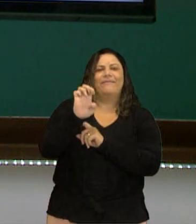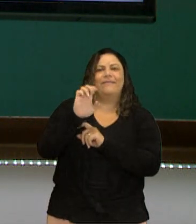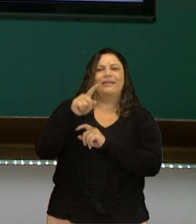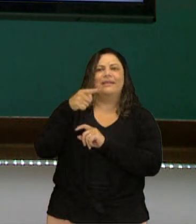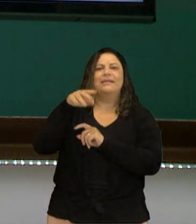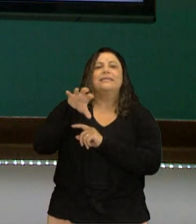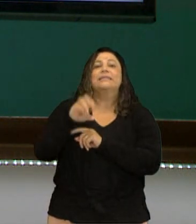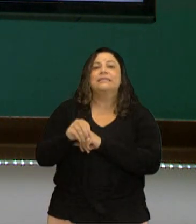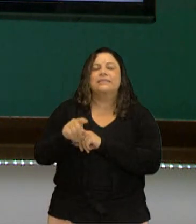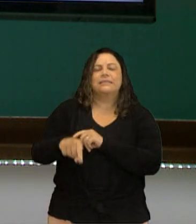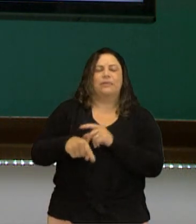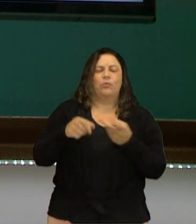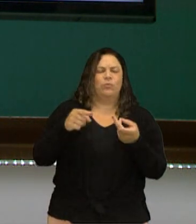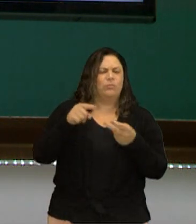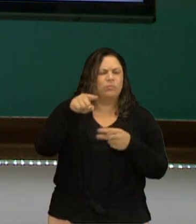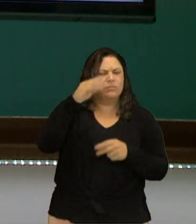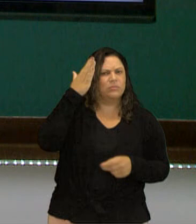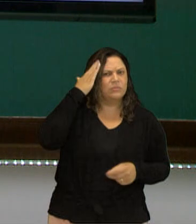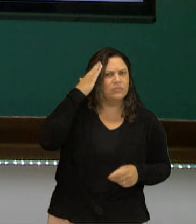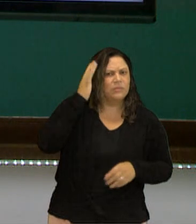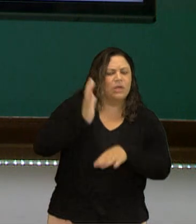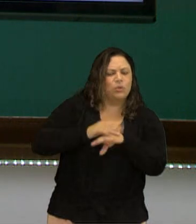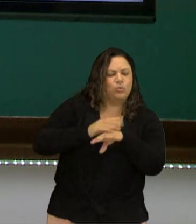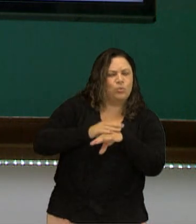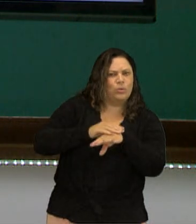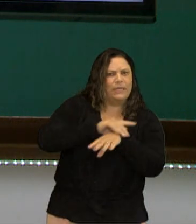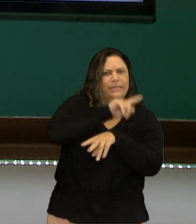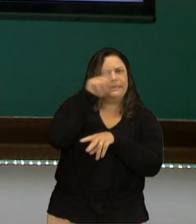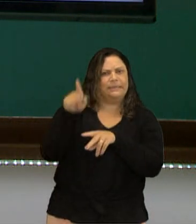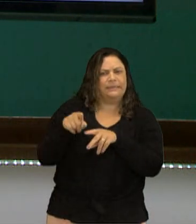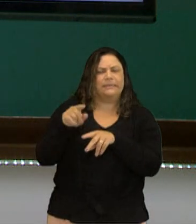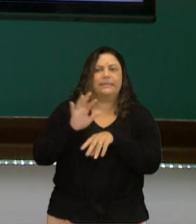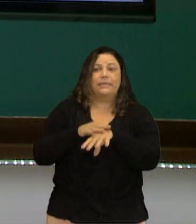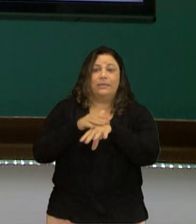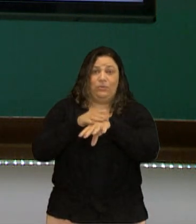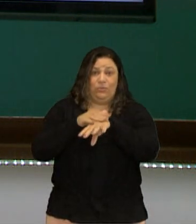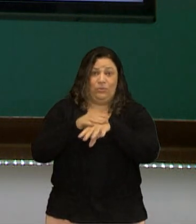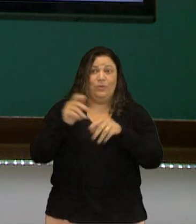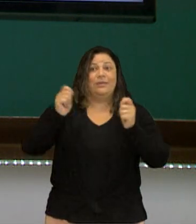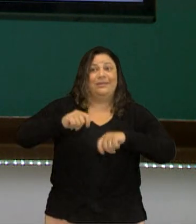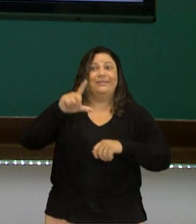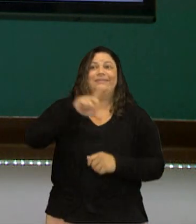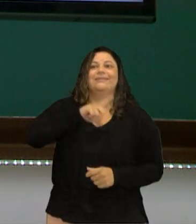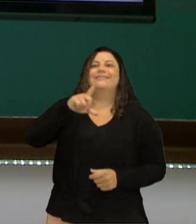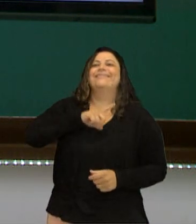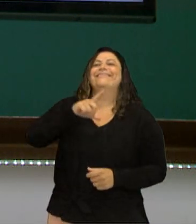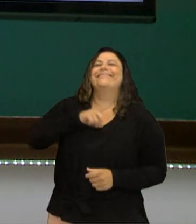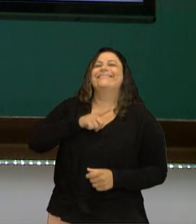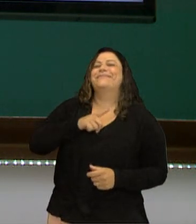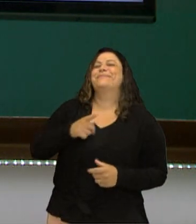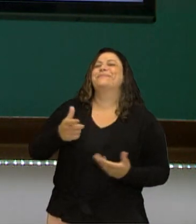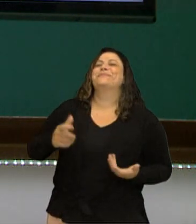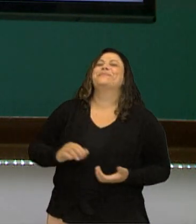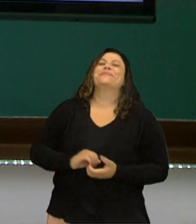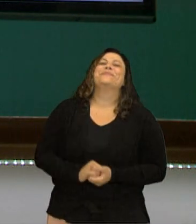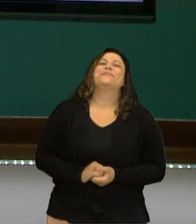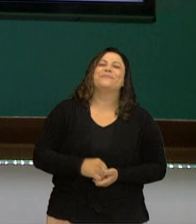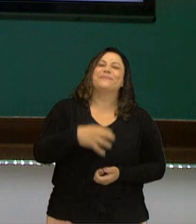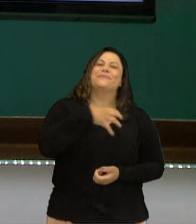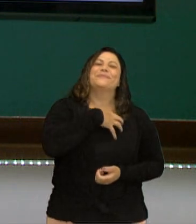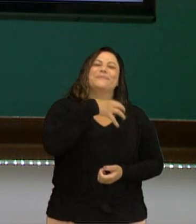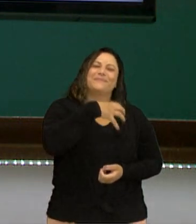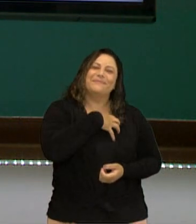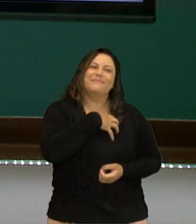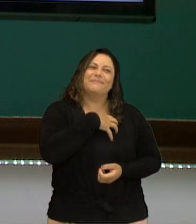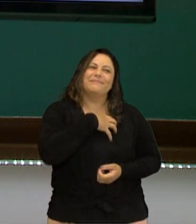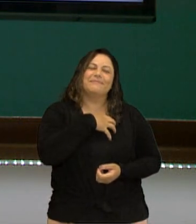sabe a diferença entre doença e infecção? Doença, eu tenho sintomas.